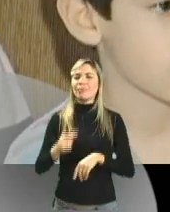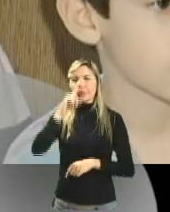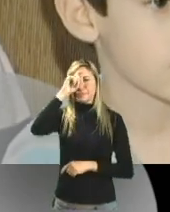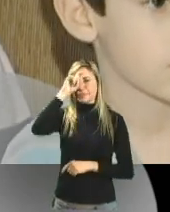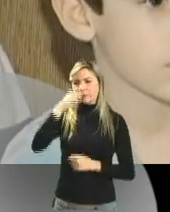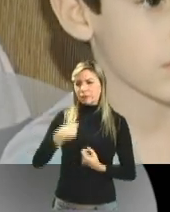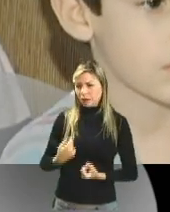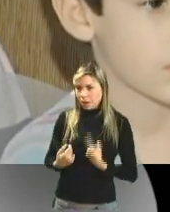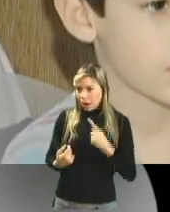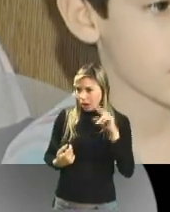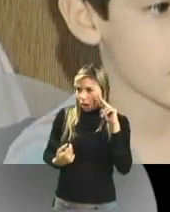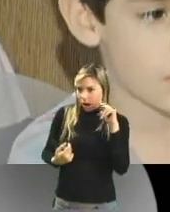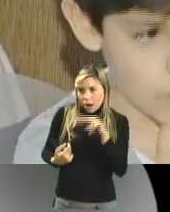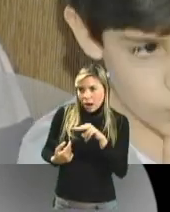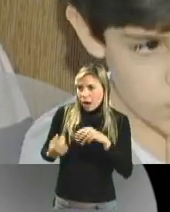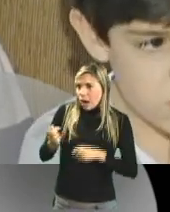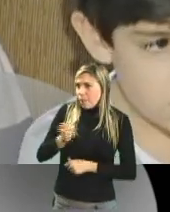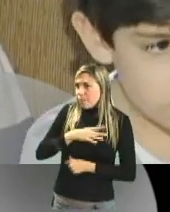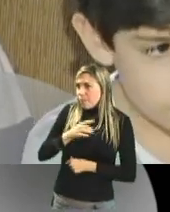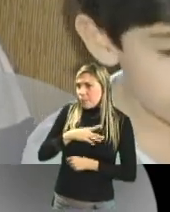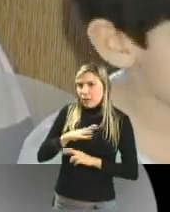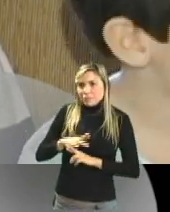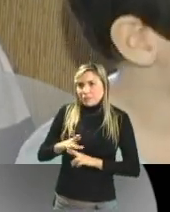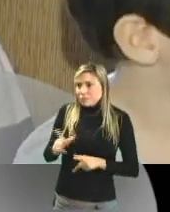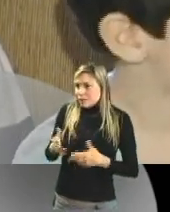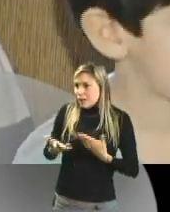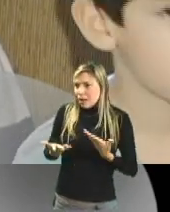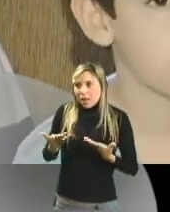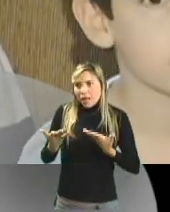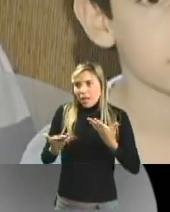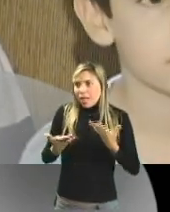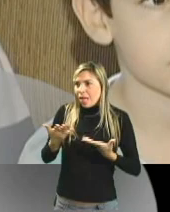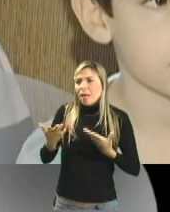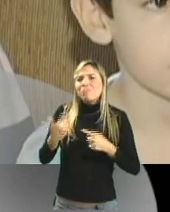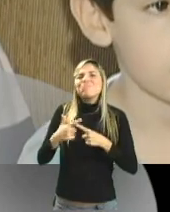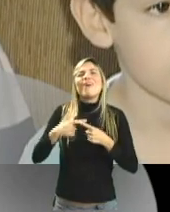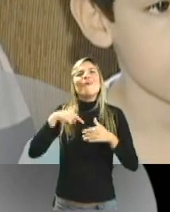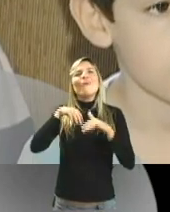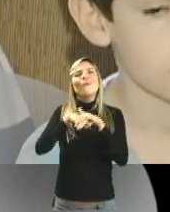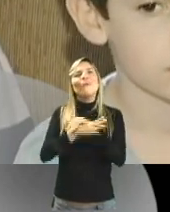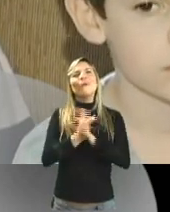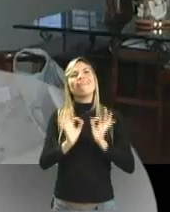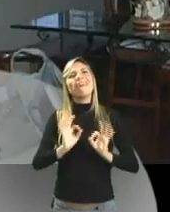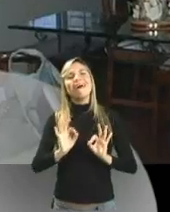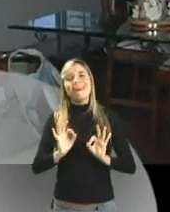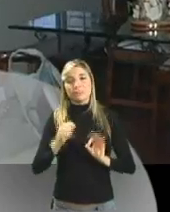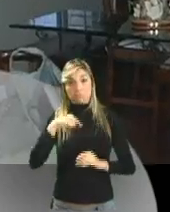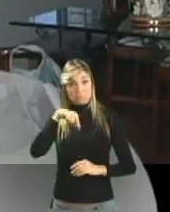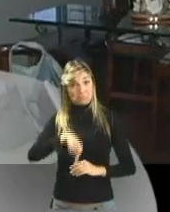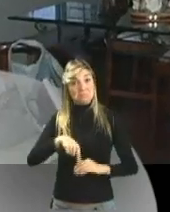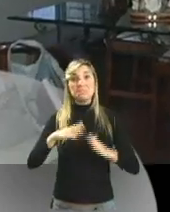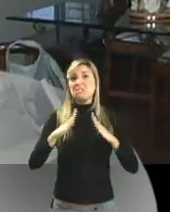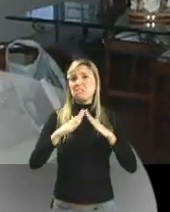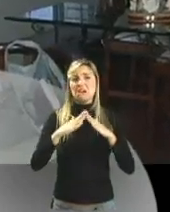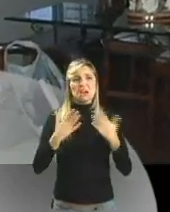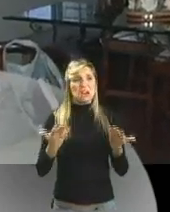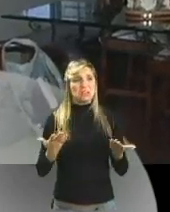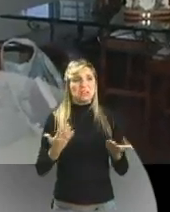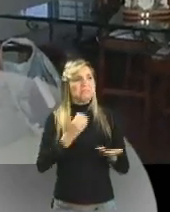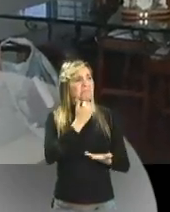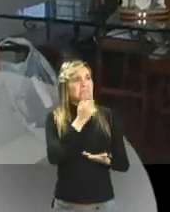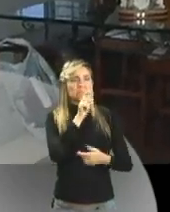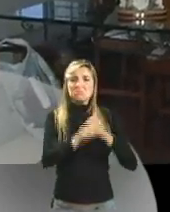o curativo, eu fiquei meio com medo, sabe? Apreensiva, porque eu não tenho esse hábito. Aqui em casa